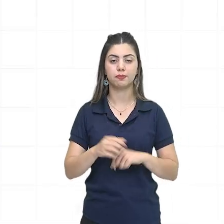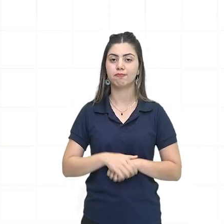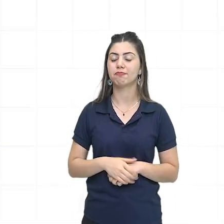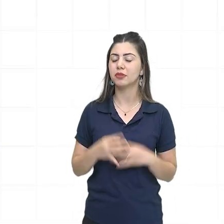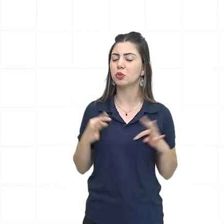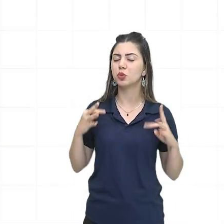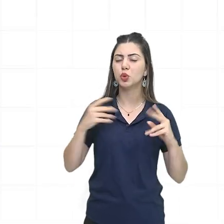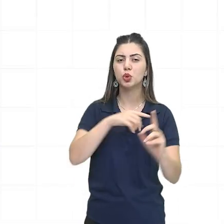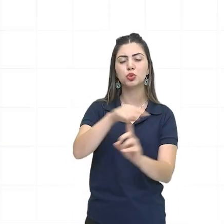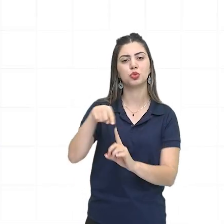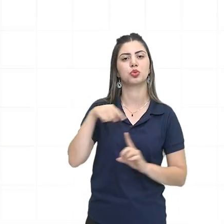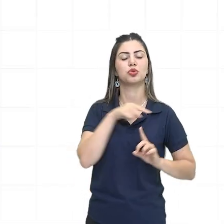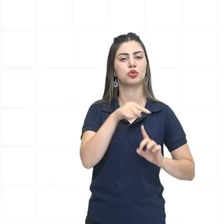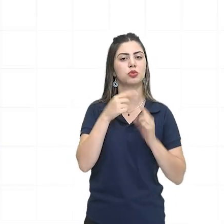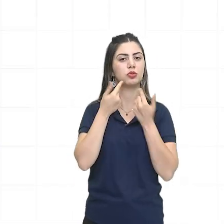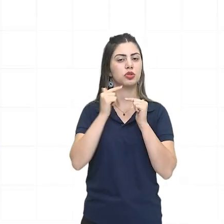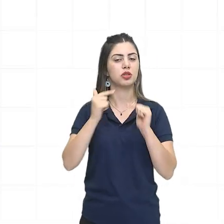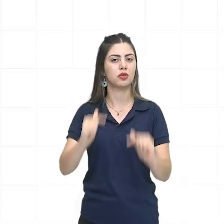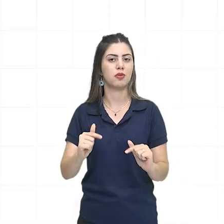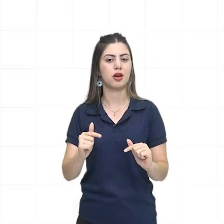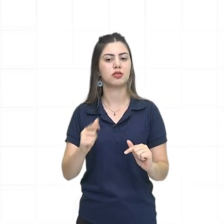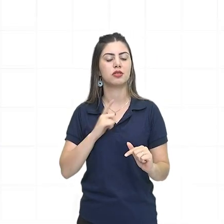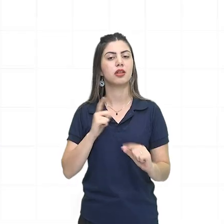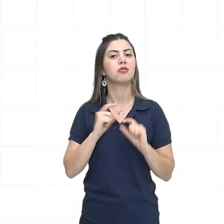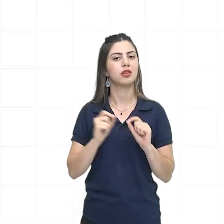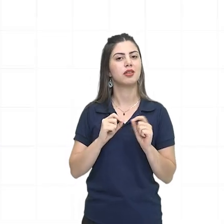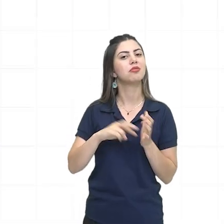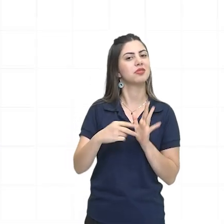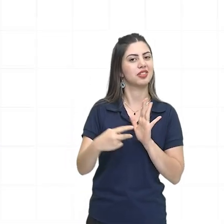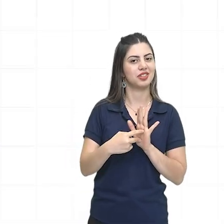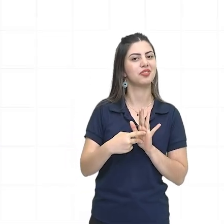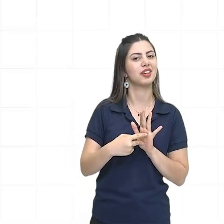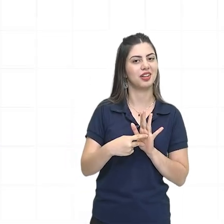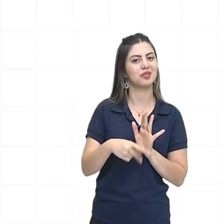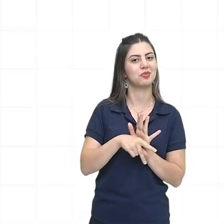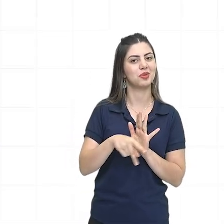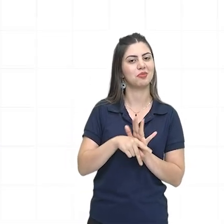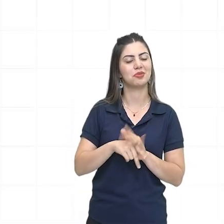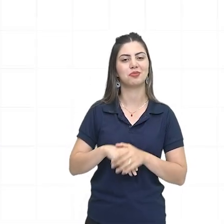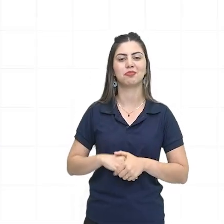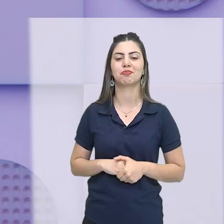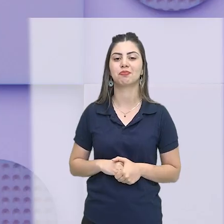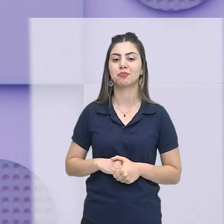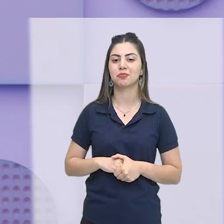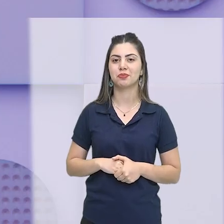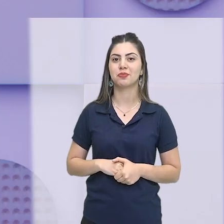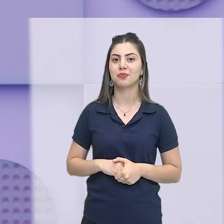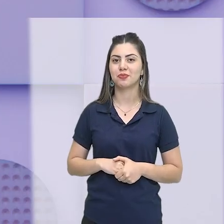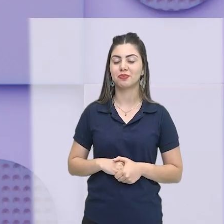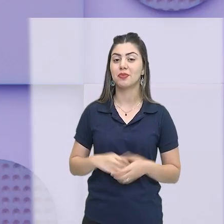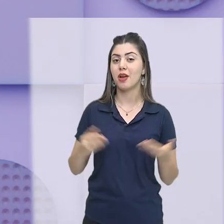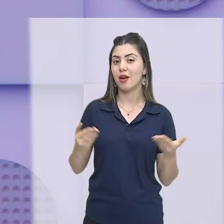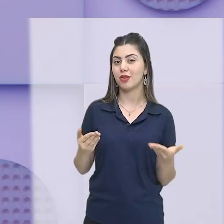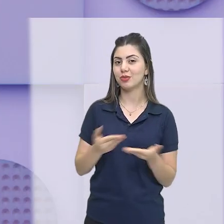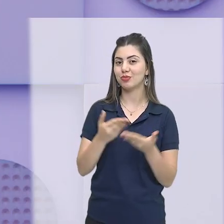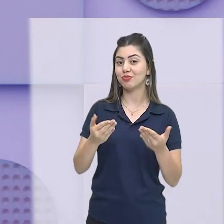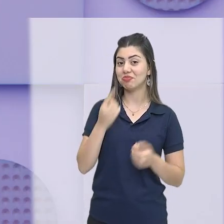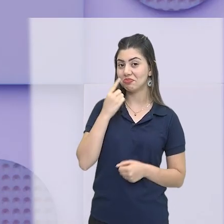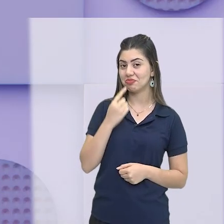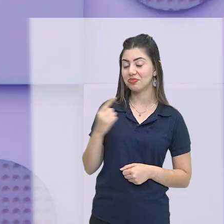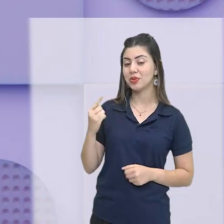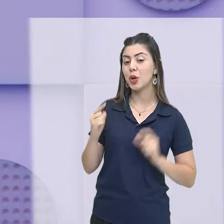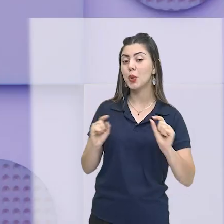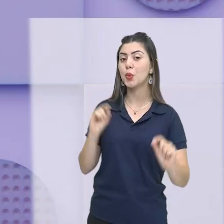linguagem, por trás disso tem também um universo simbólico. Por exemplo, na próxima cartela você vai ver uma coisa